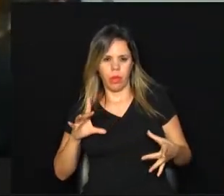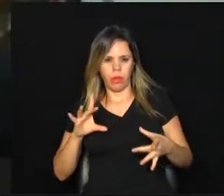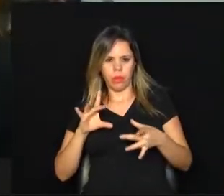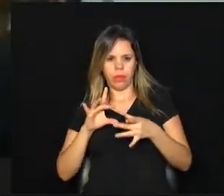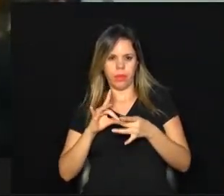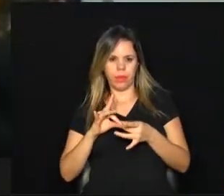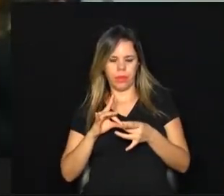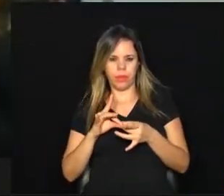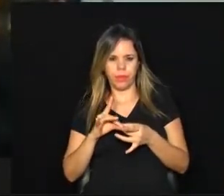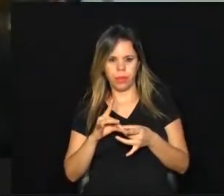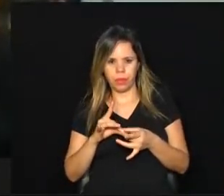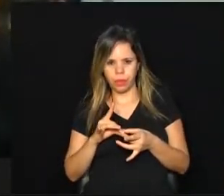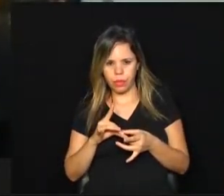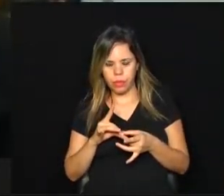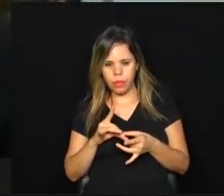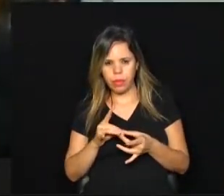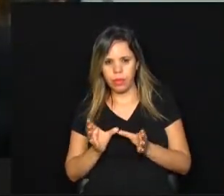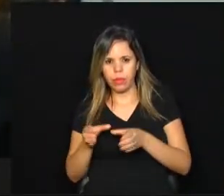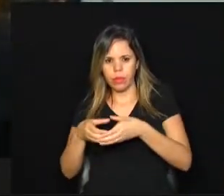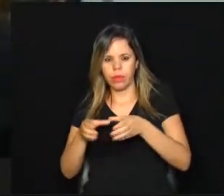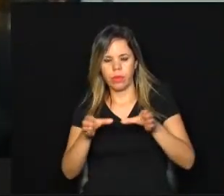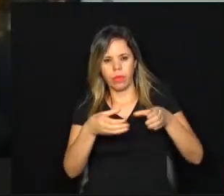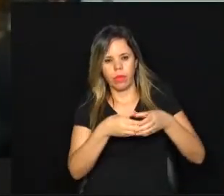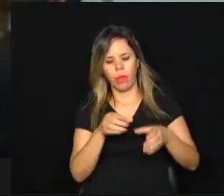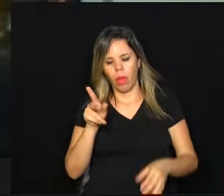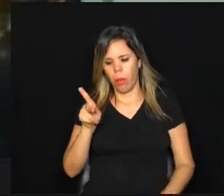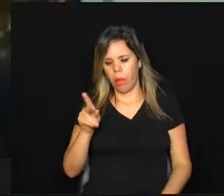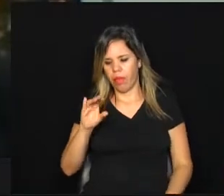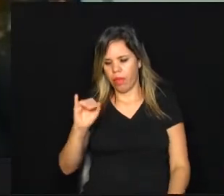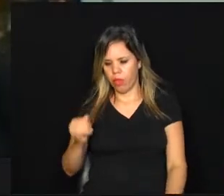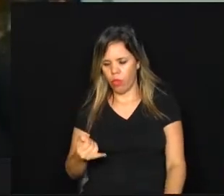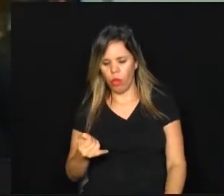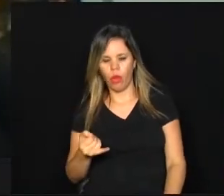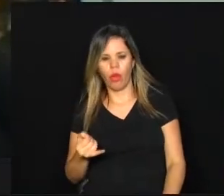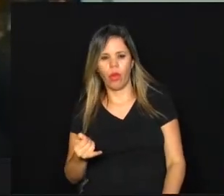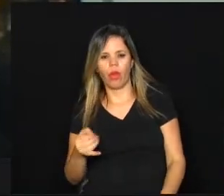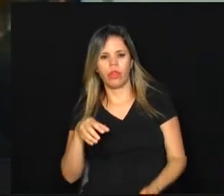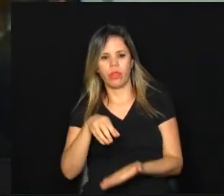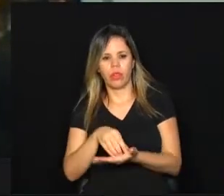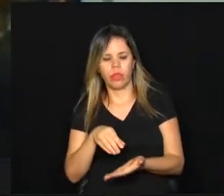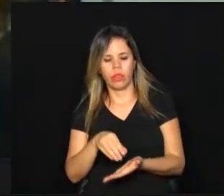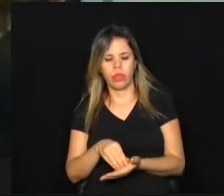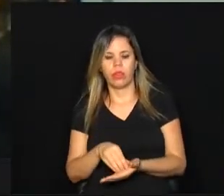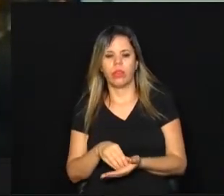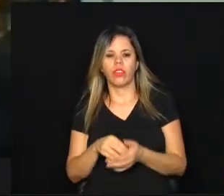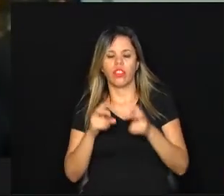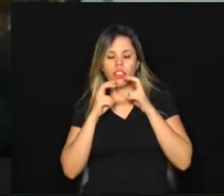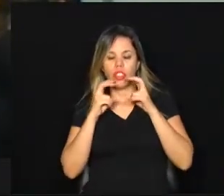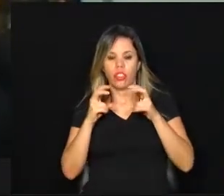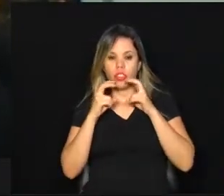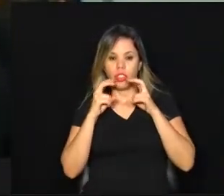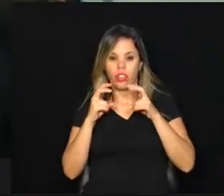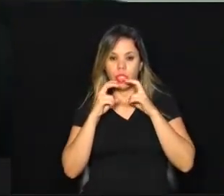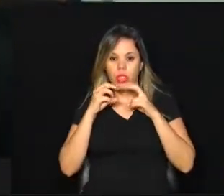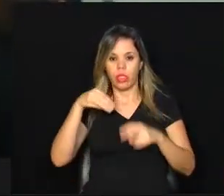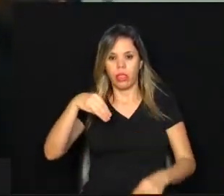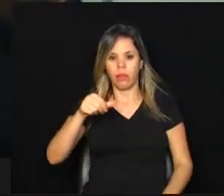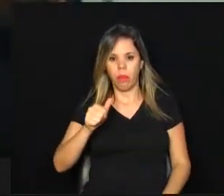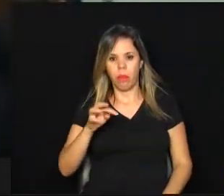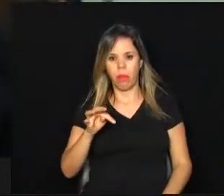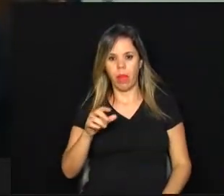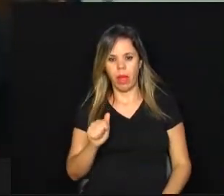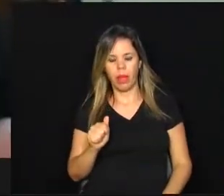com os comitês PCJ, a Fundação Agência de Bacias PCJ, a SOS Mata Atlântica, Jaguatibaia e